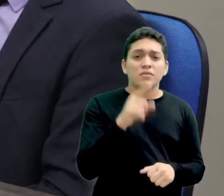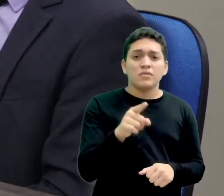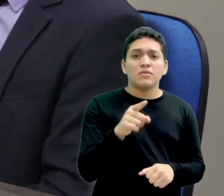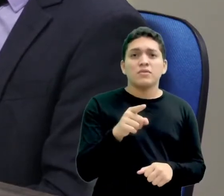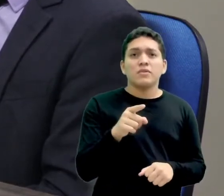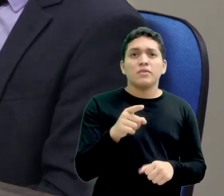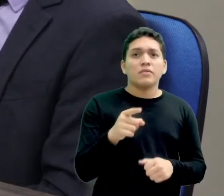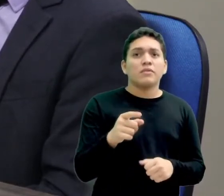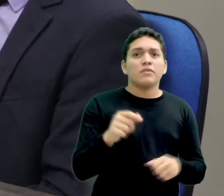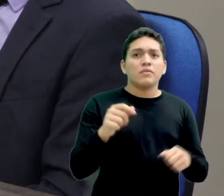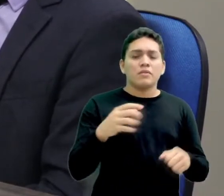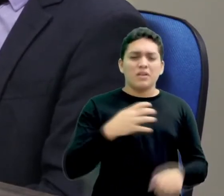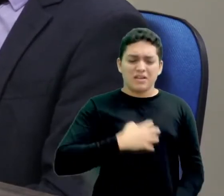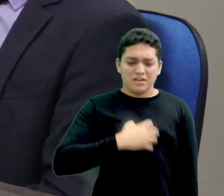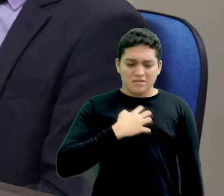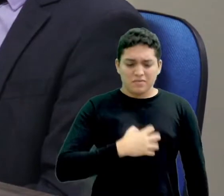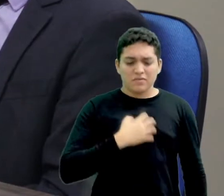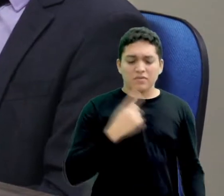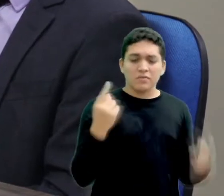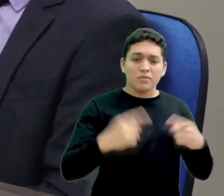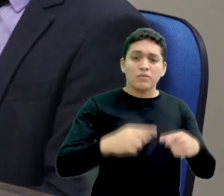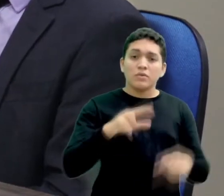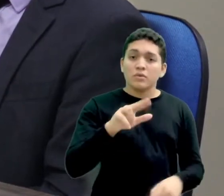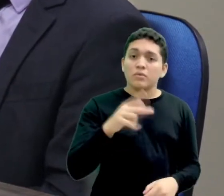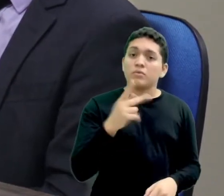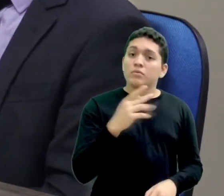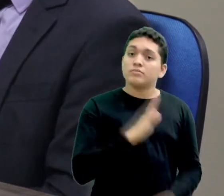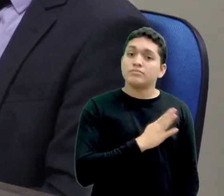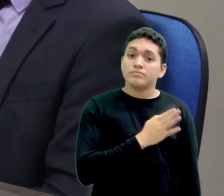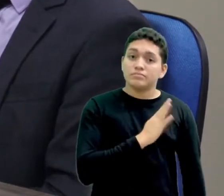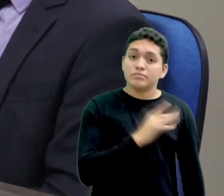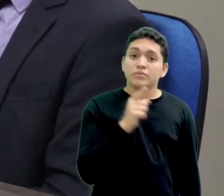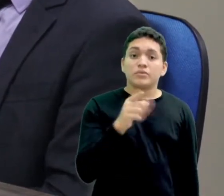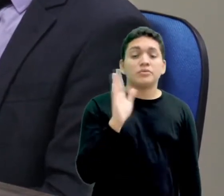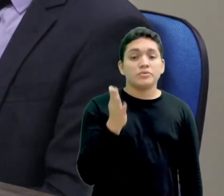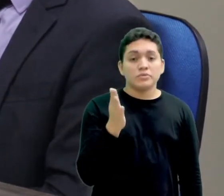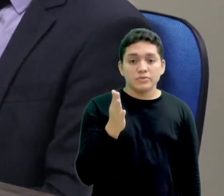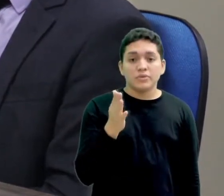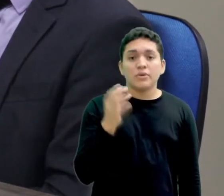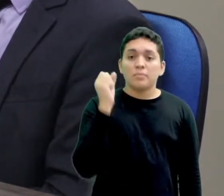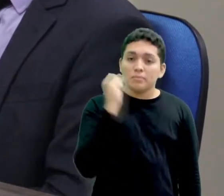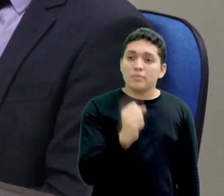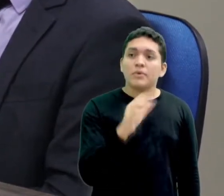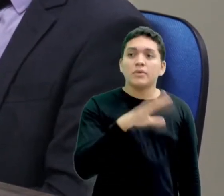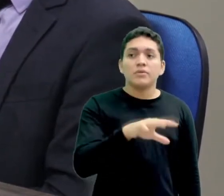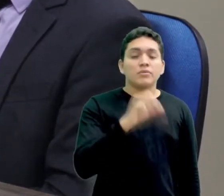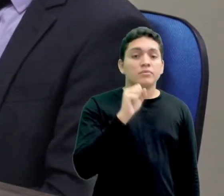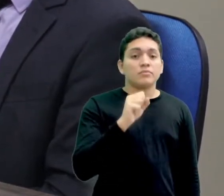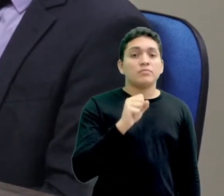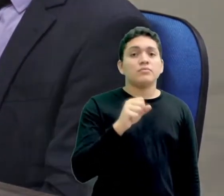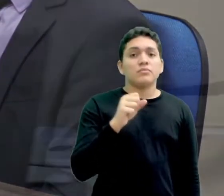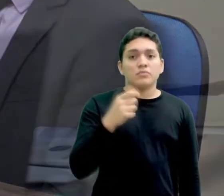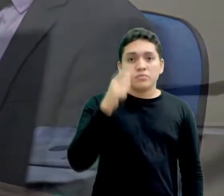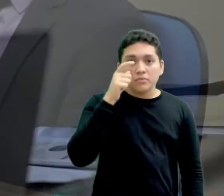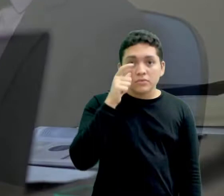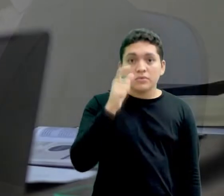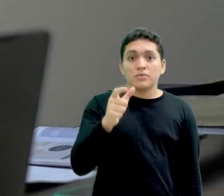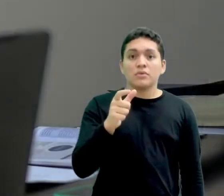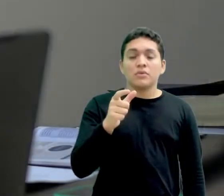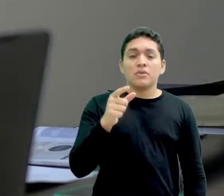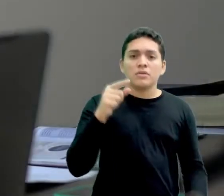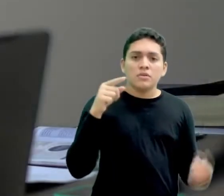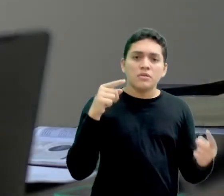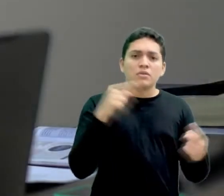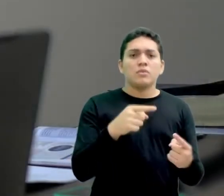nutrir essa ira contra o seu irmão, no seu coração você já cometeu o homicídio. E é interessante que essa questão